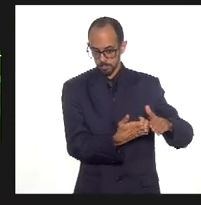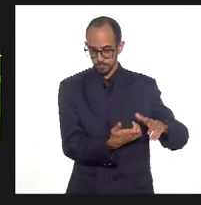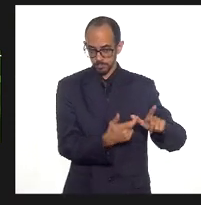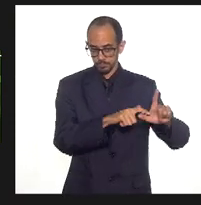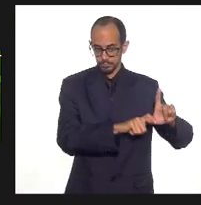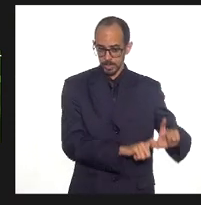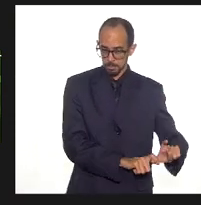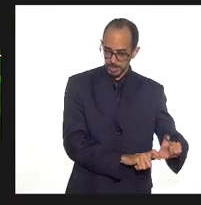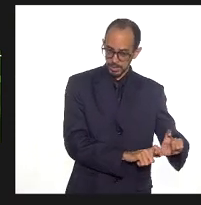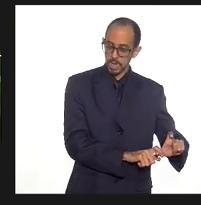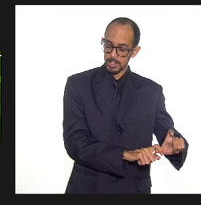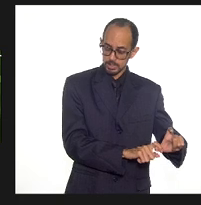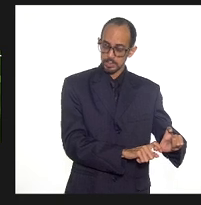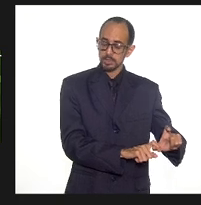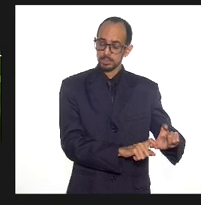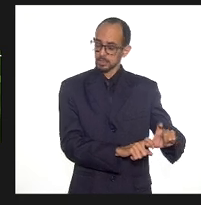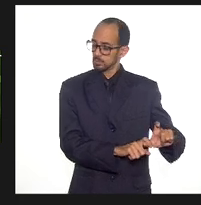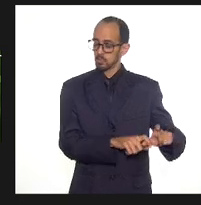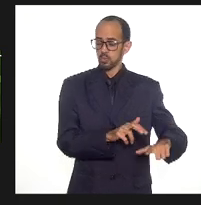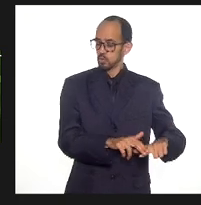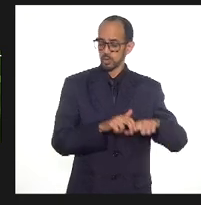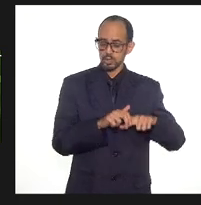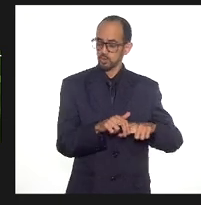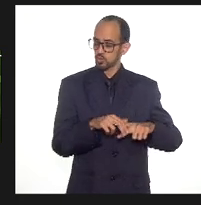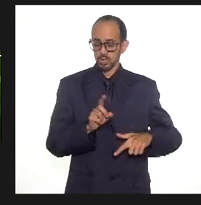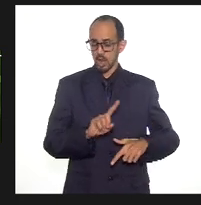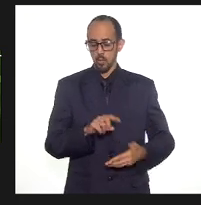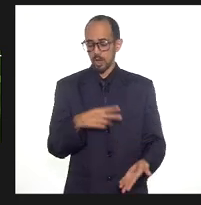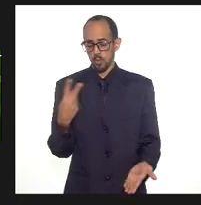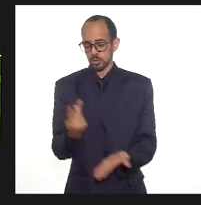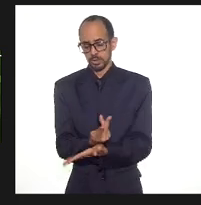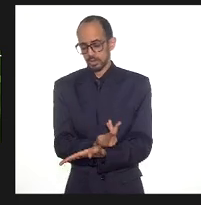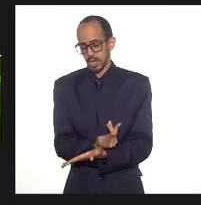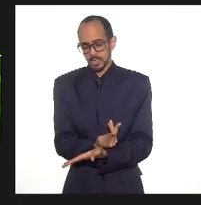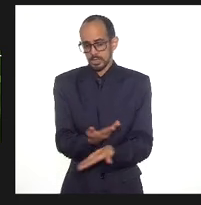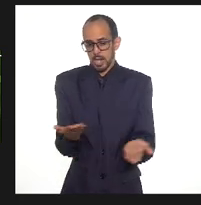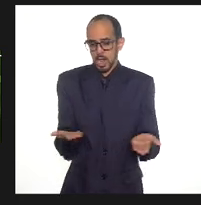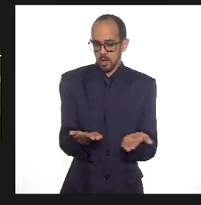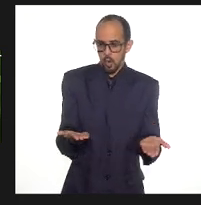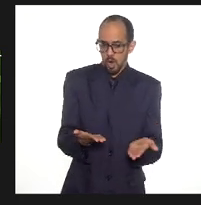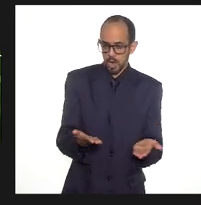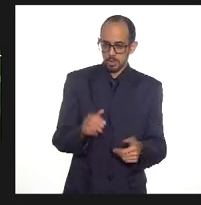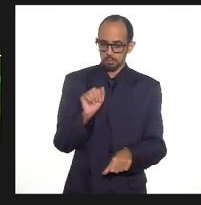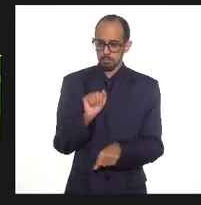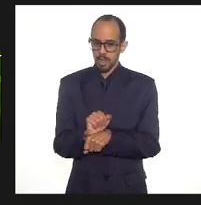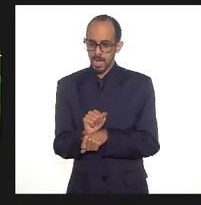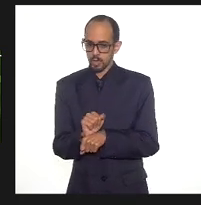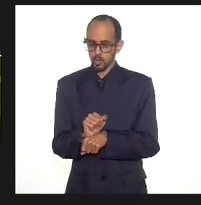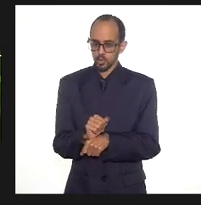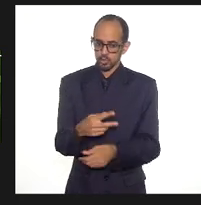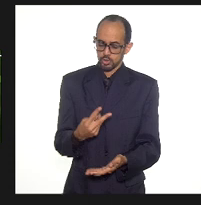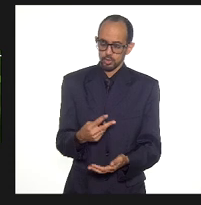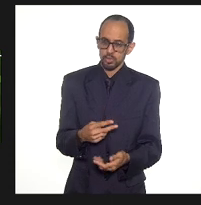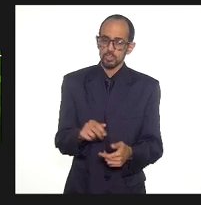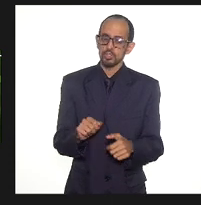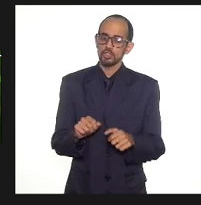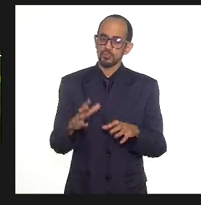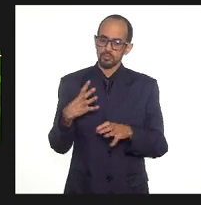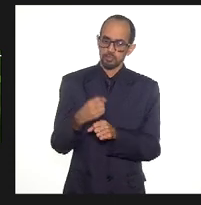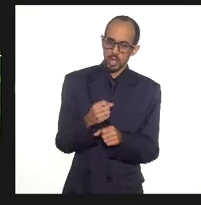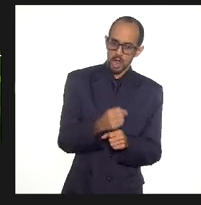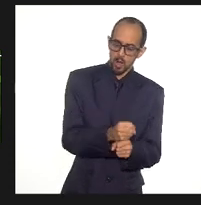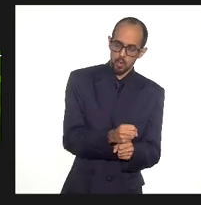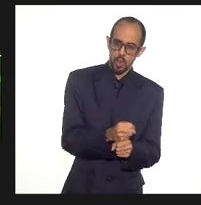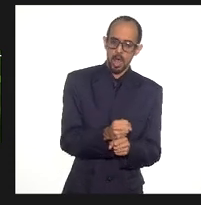interdependentes, ela não ocorre mais, ela deixou de existir a partir da